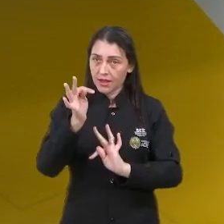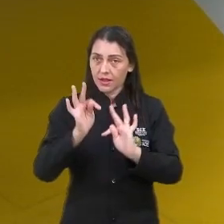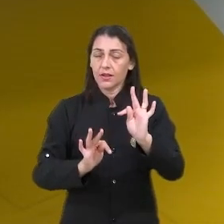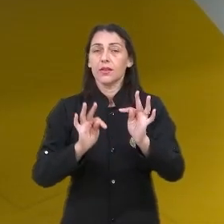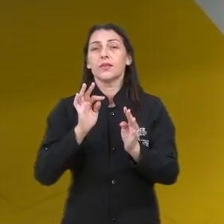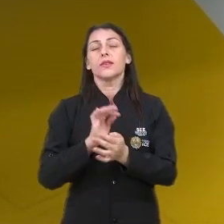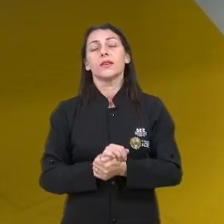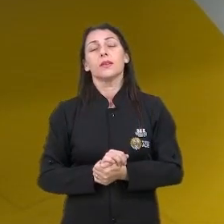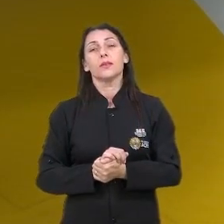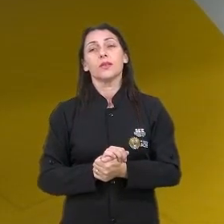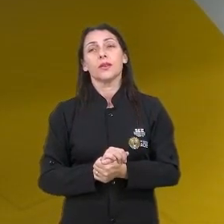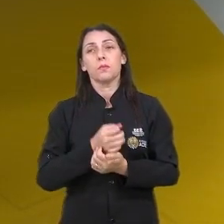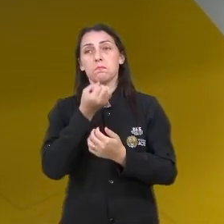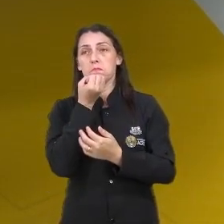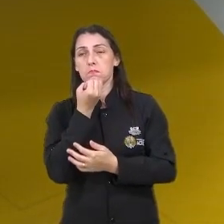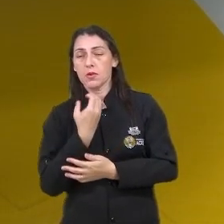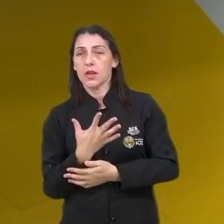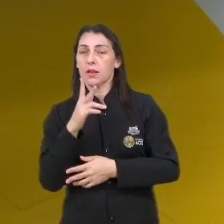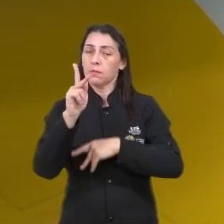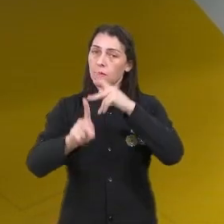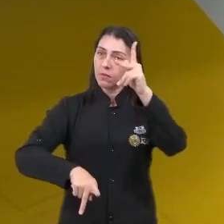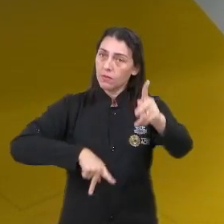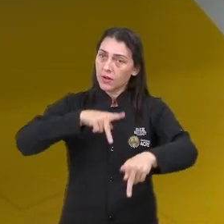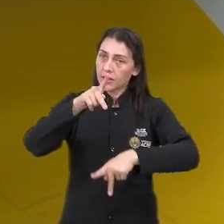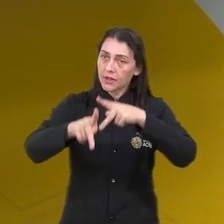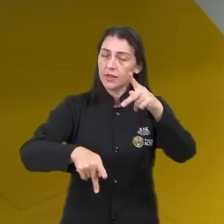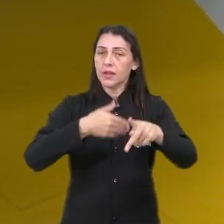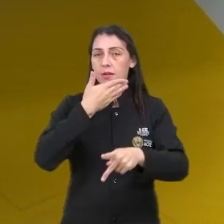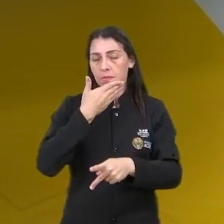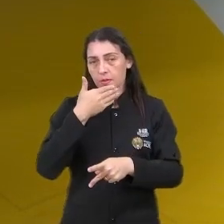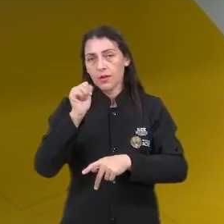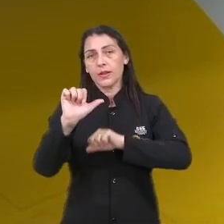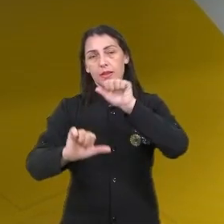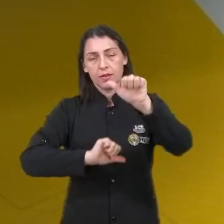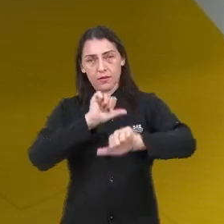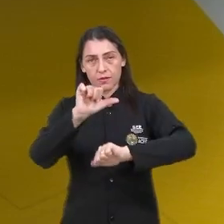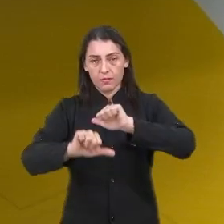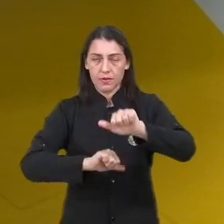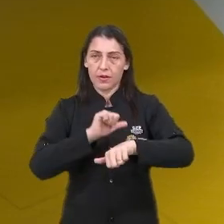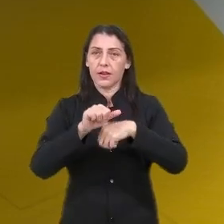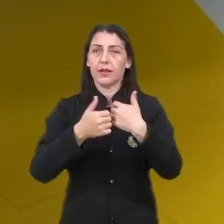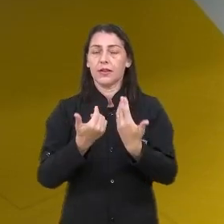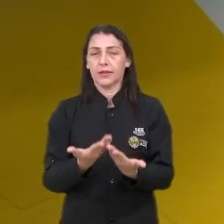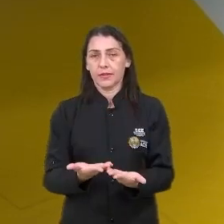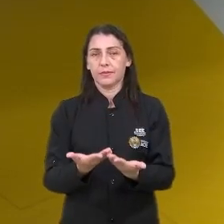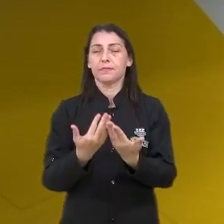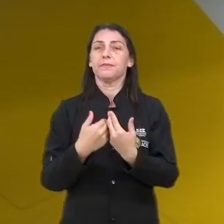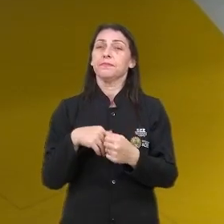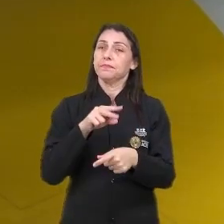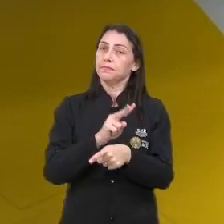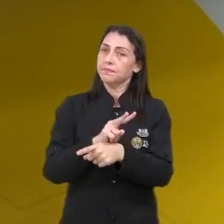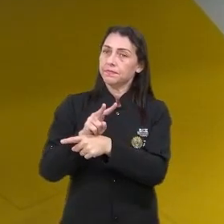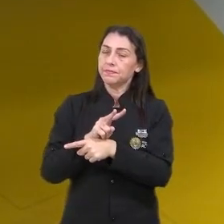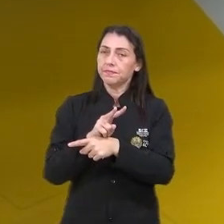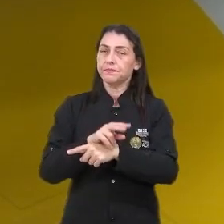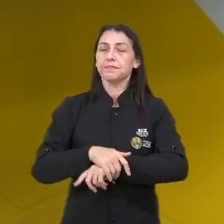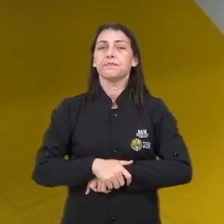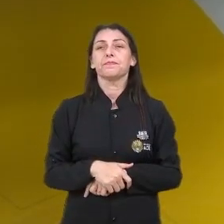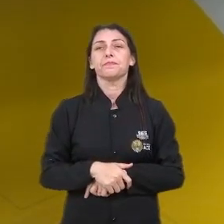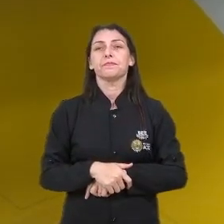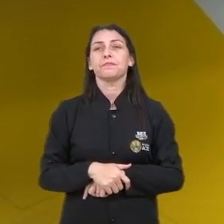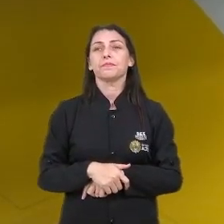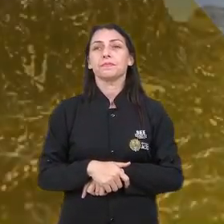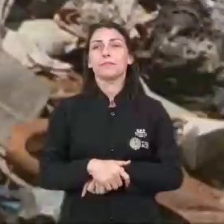né, para que o bem-estar da população seja também um motivo de preservação. Vamos